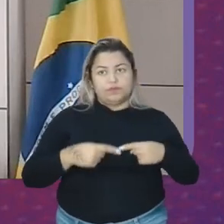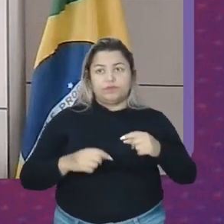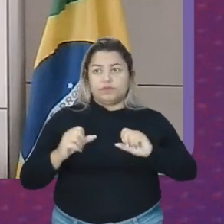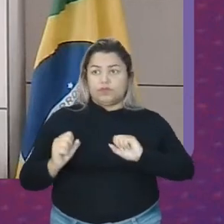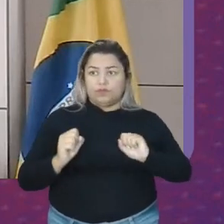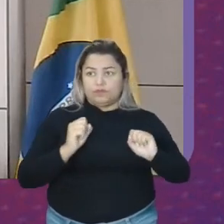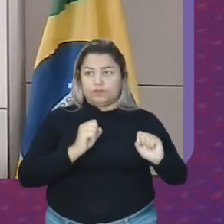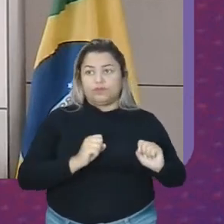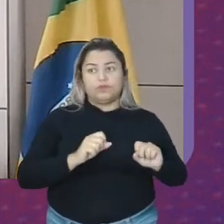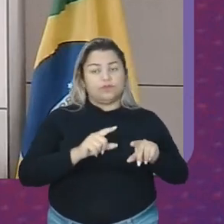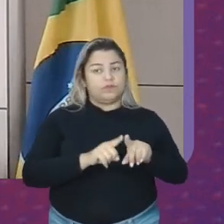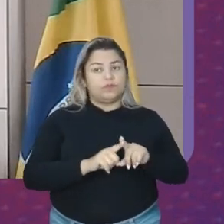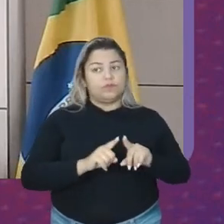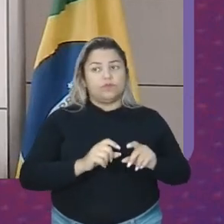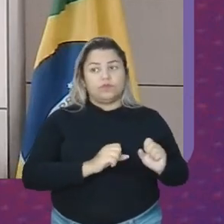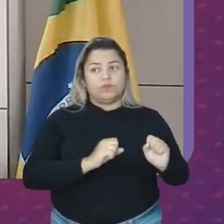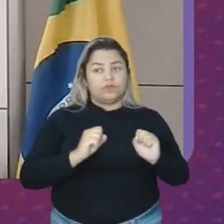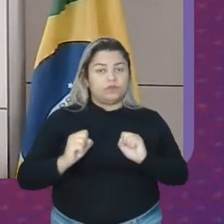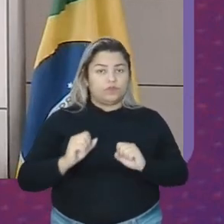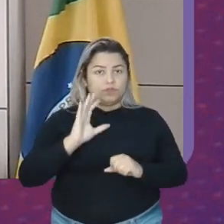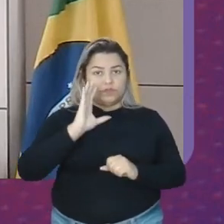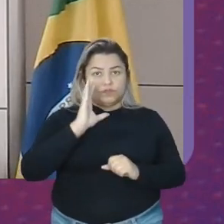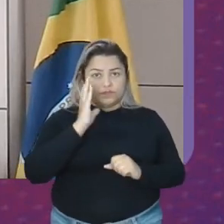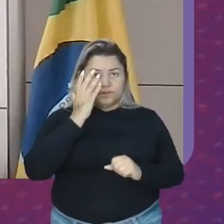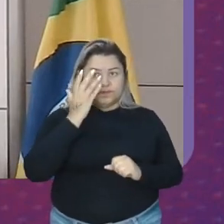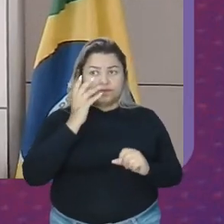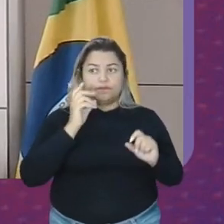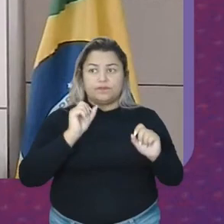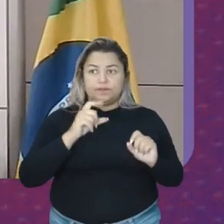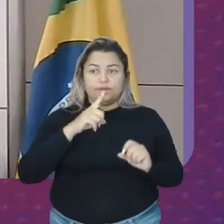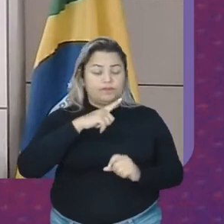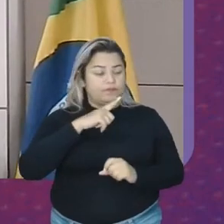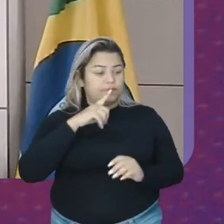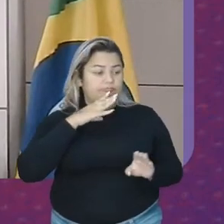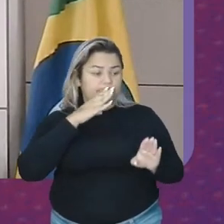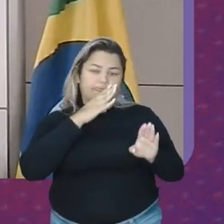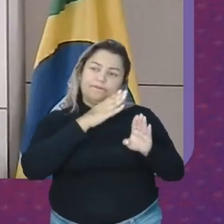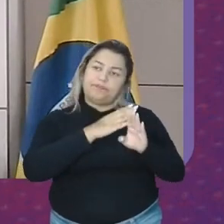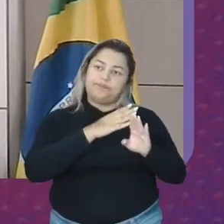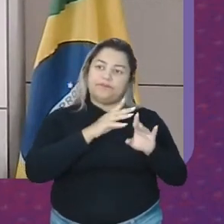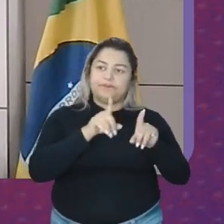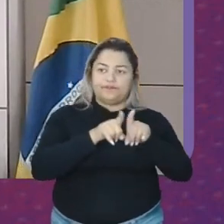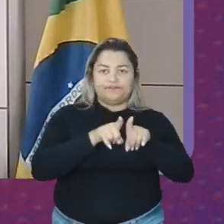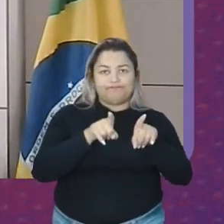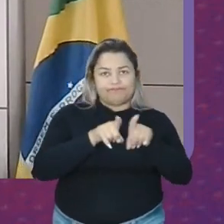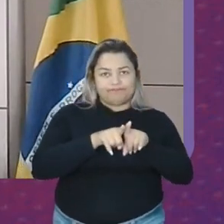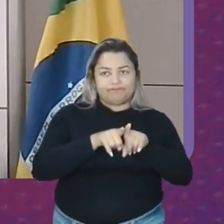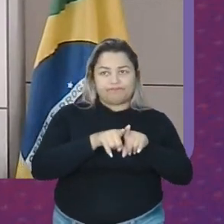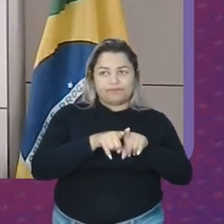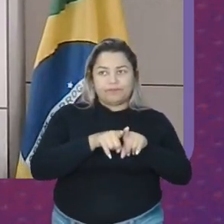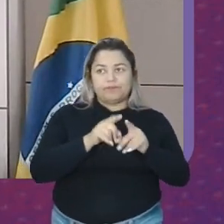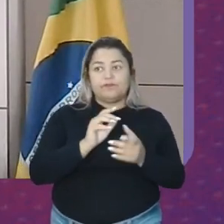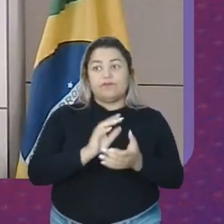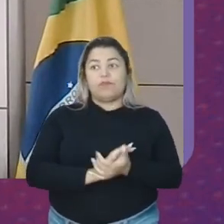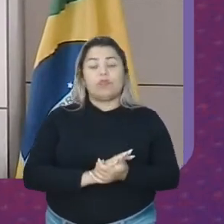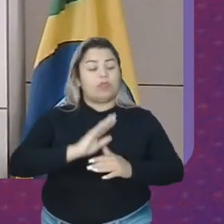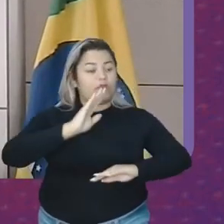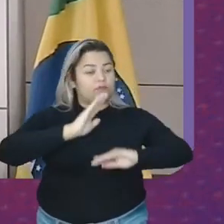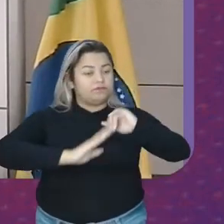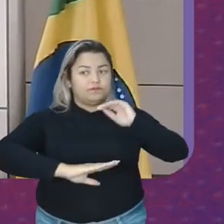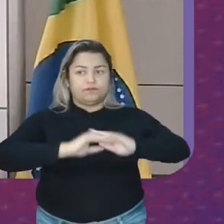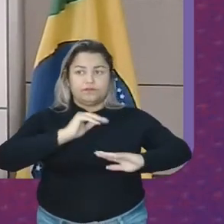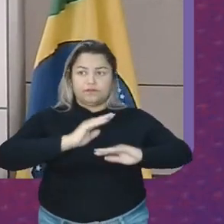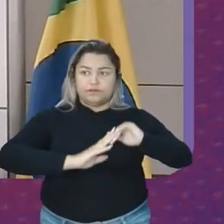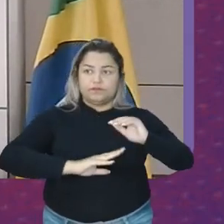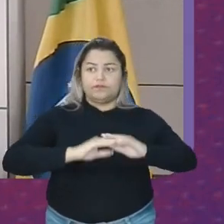poder, de estar nos espaços de poder e decisão, tem muita subjetividade também, né? Além de ações